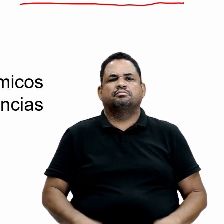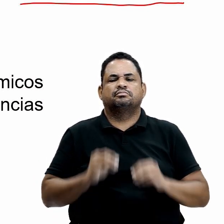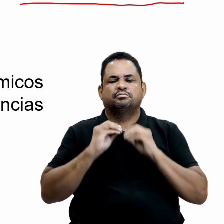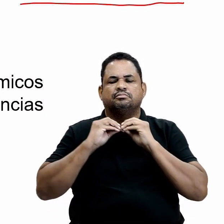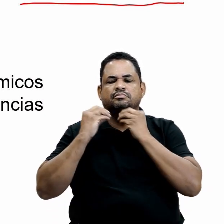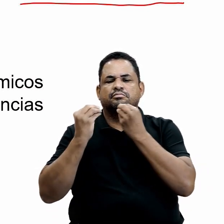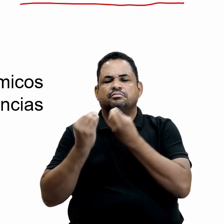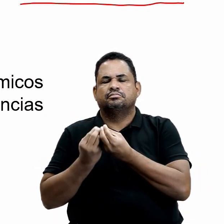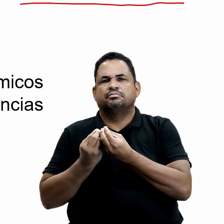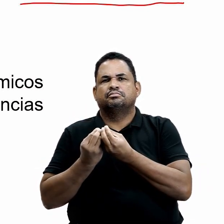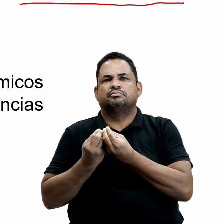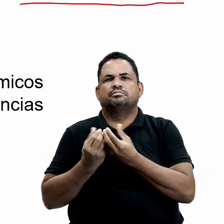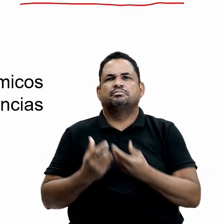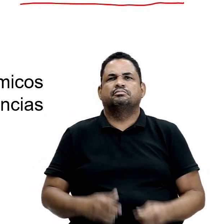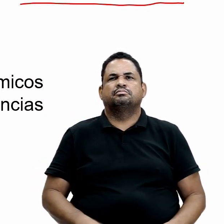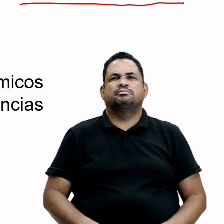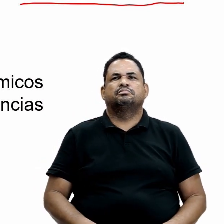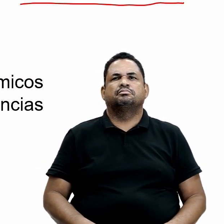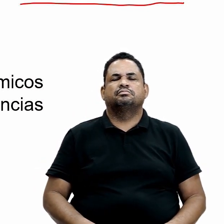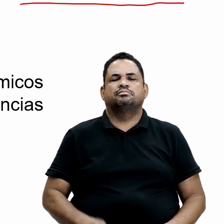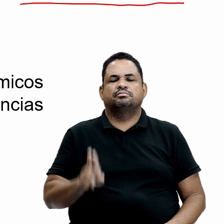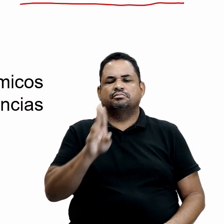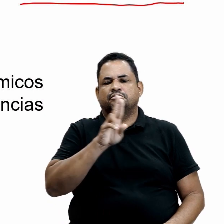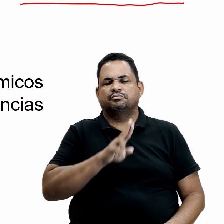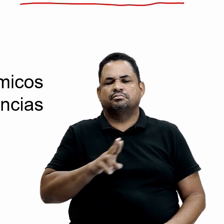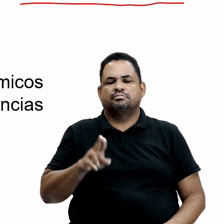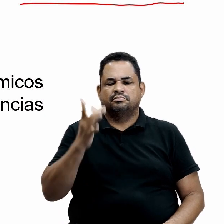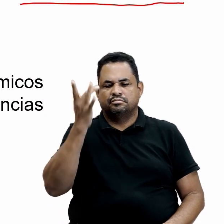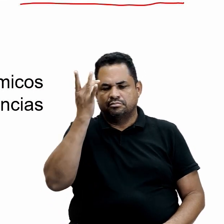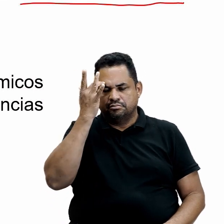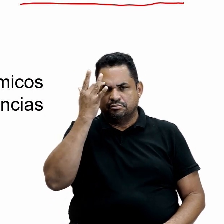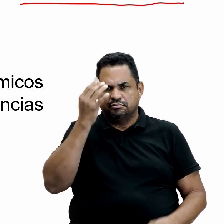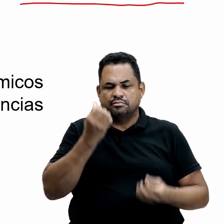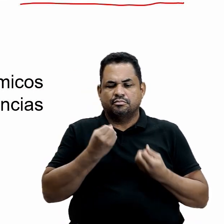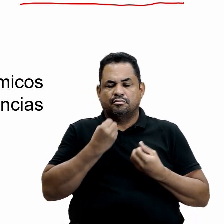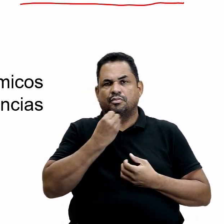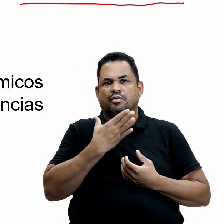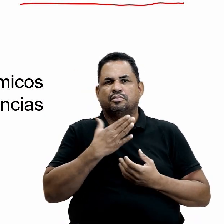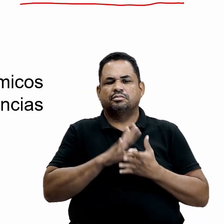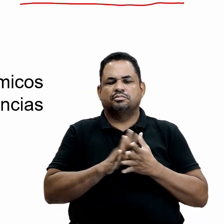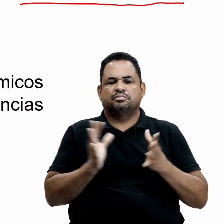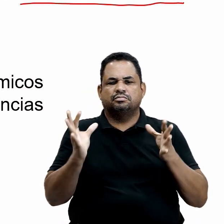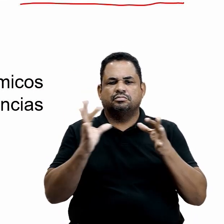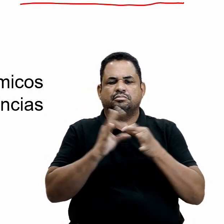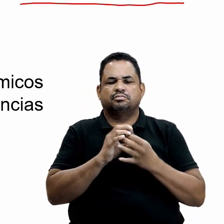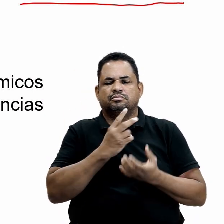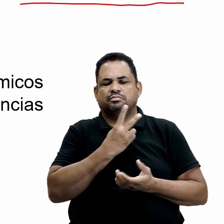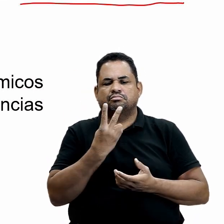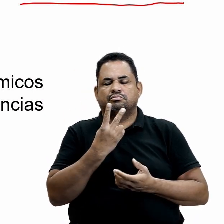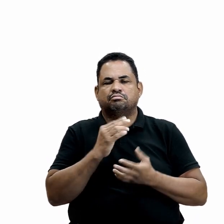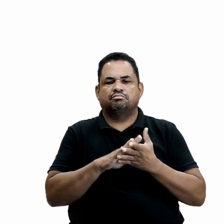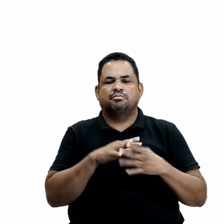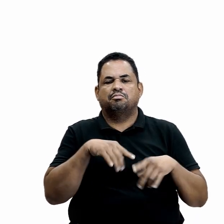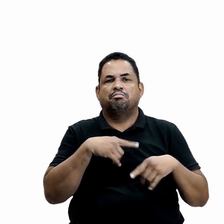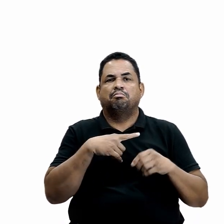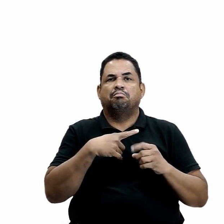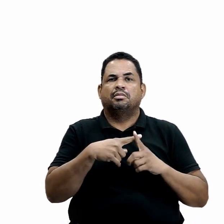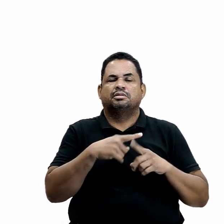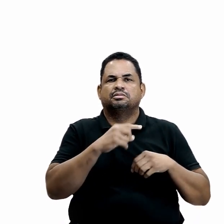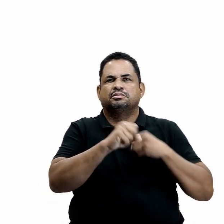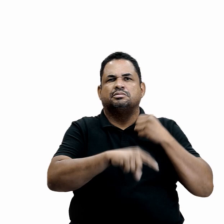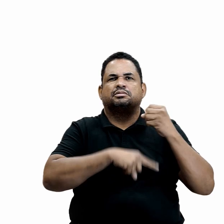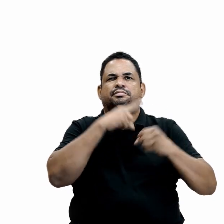substâncias através das suas fórmulas. Tudo bem? Que é a união de dois ou mais átomos.